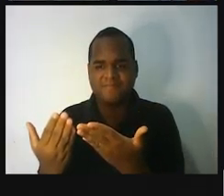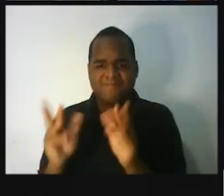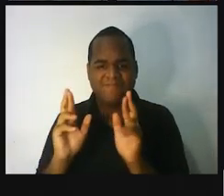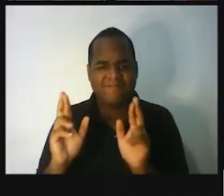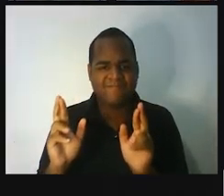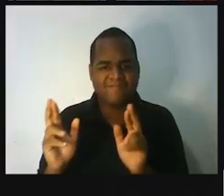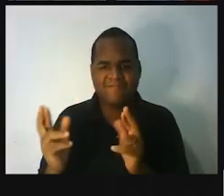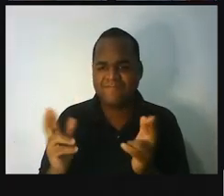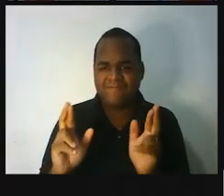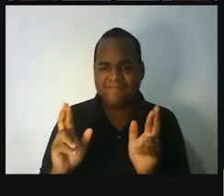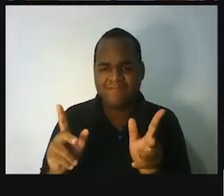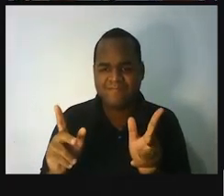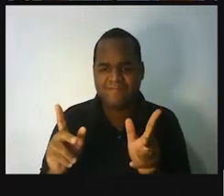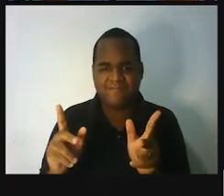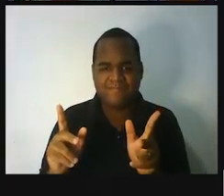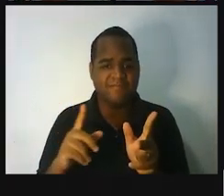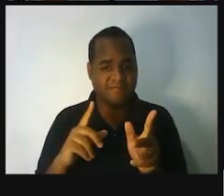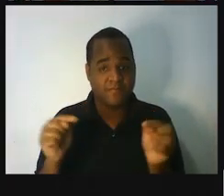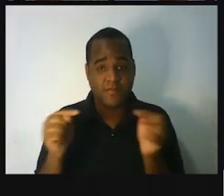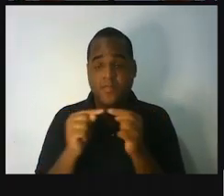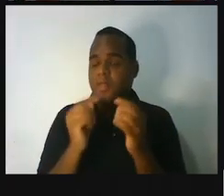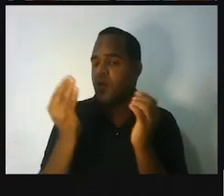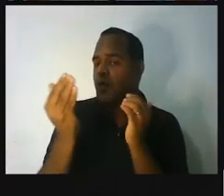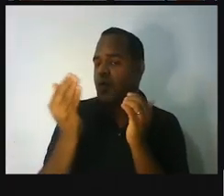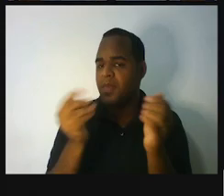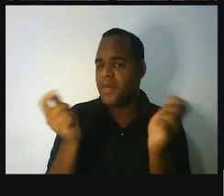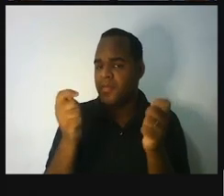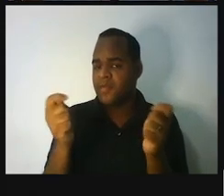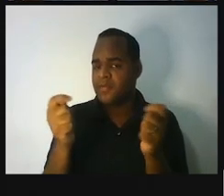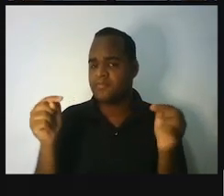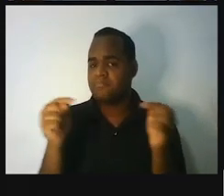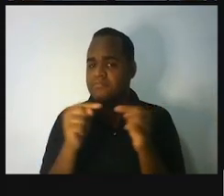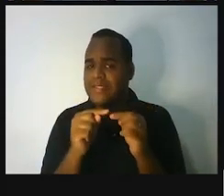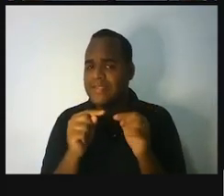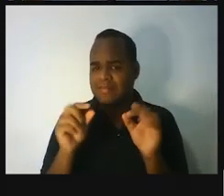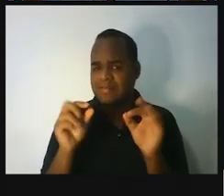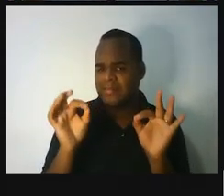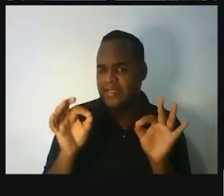cúbicos. Pergunta, comparando os dois aí, eles são o quê?